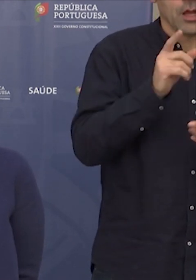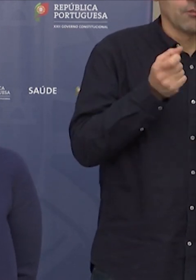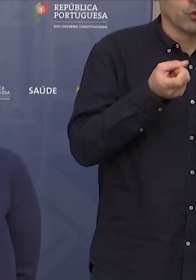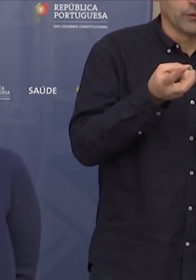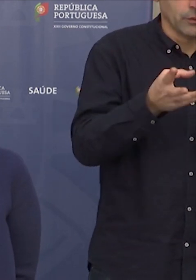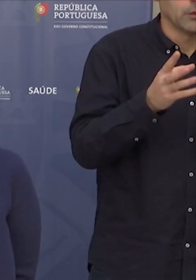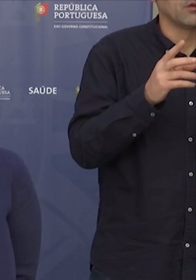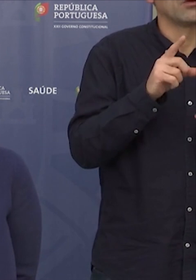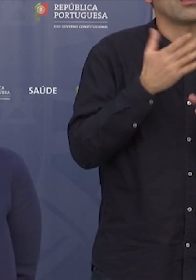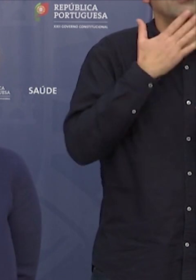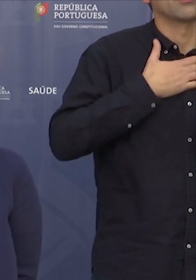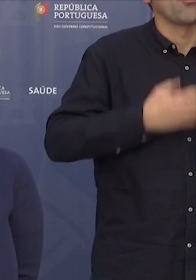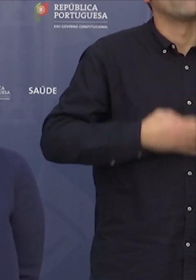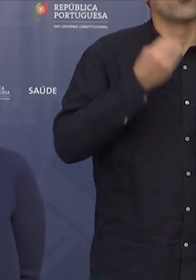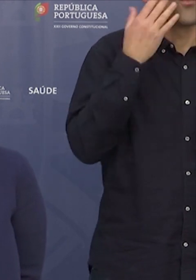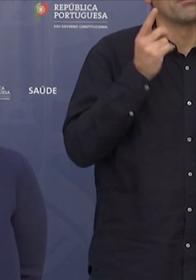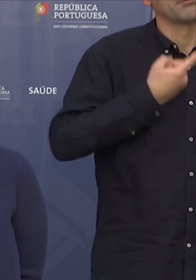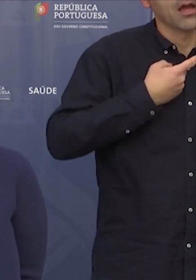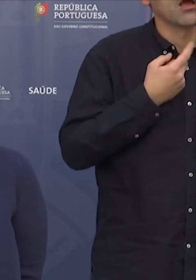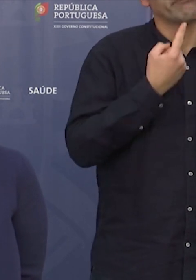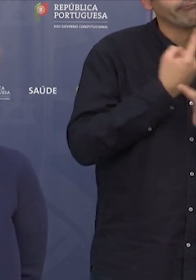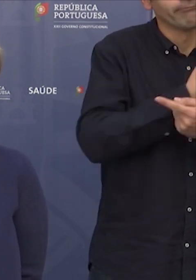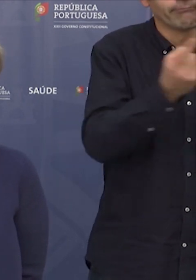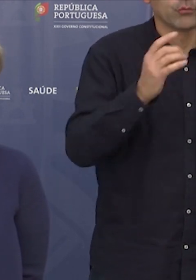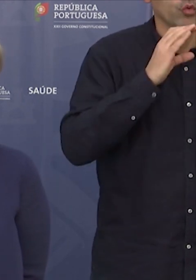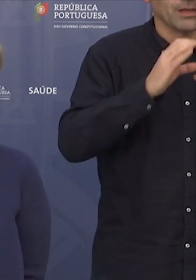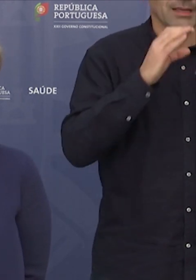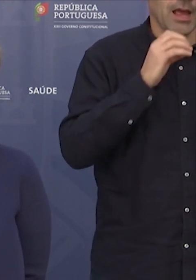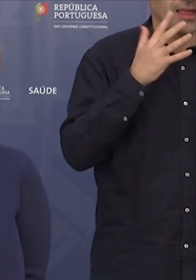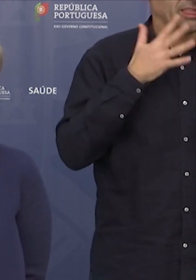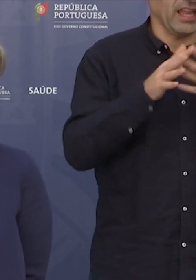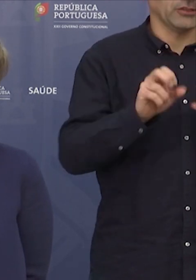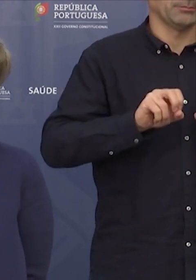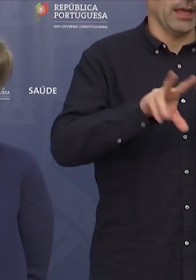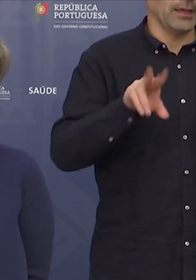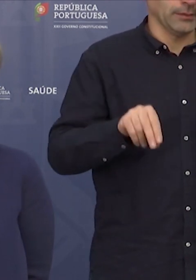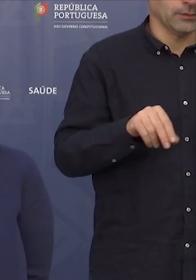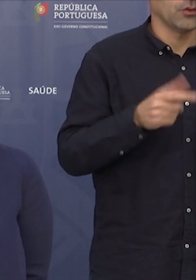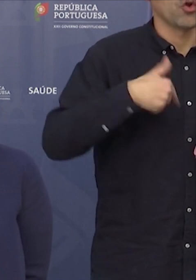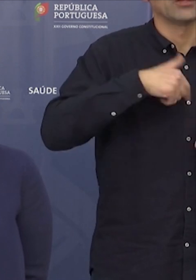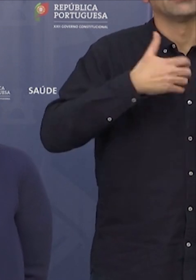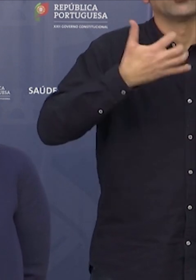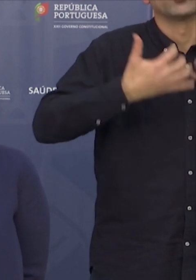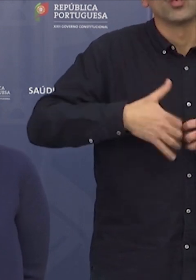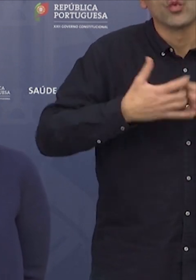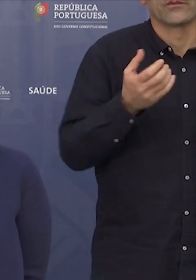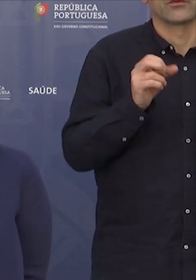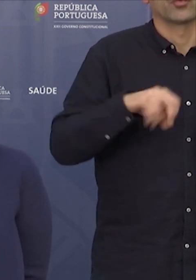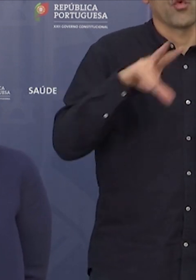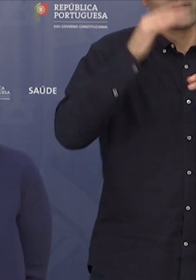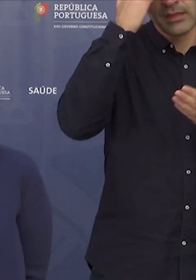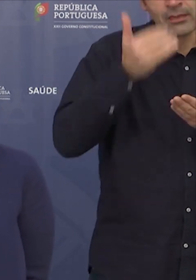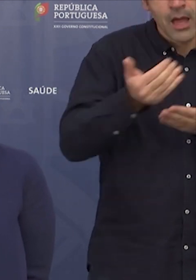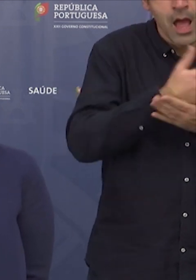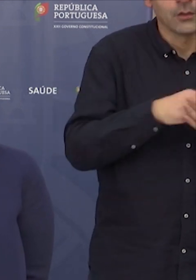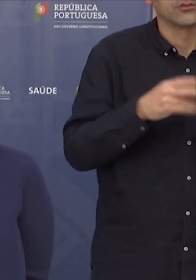de ganhar a credibilidade é comunicar sempre com transparência as nossas dúvidas, os novos dados, os